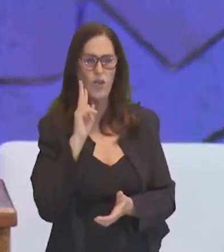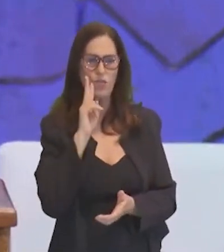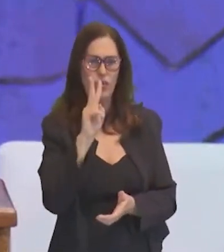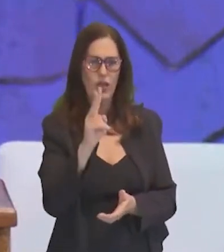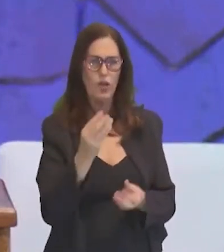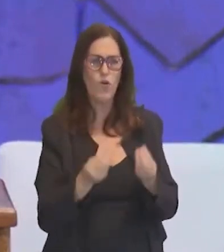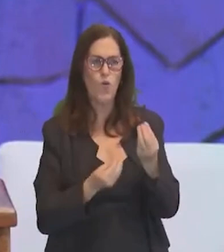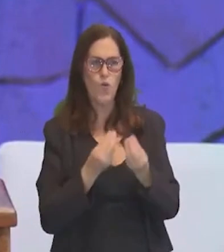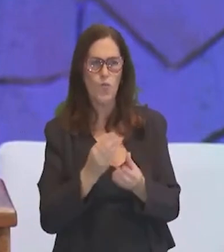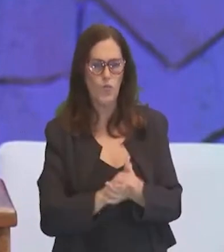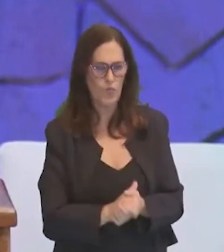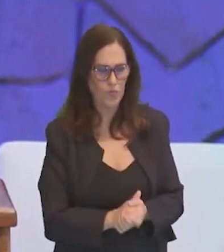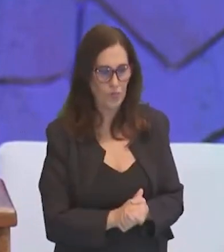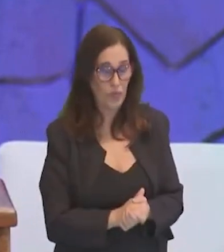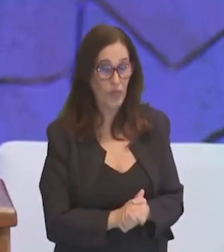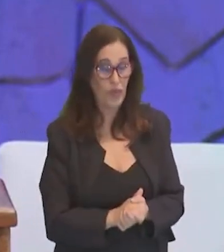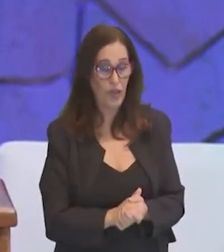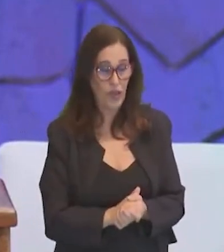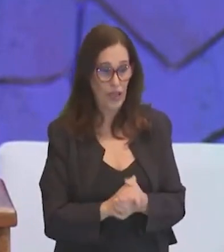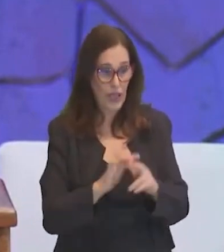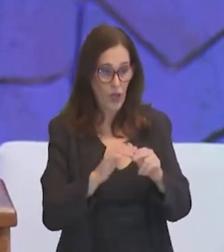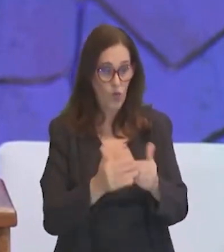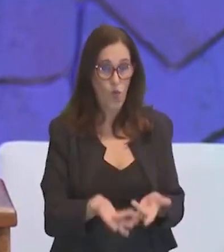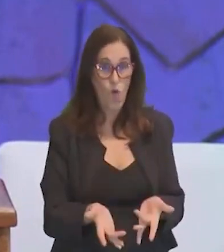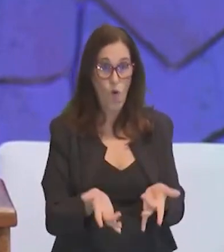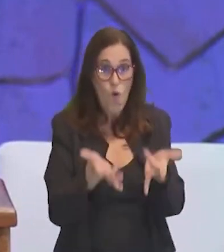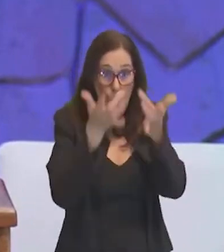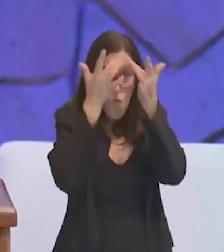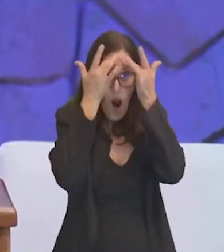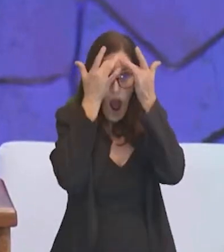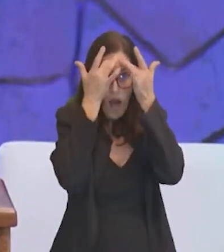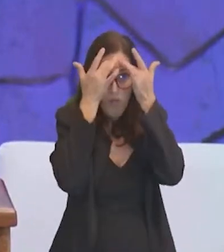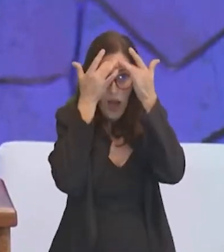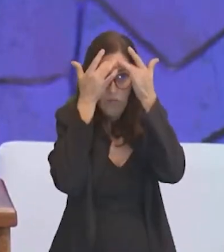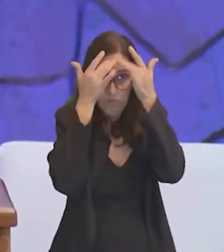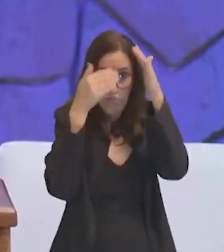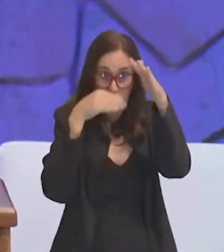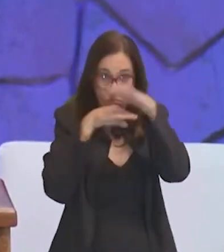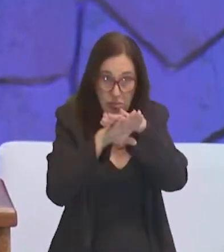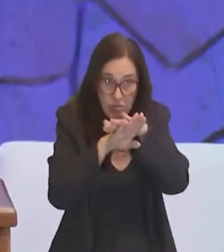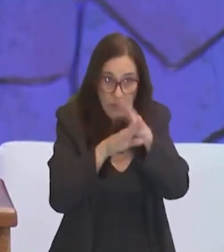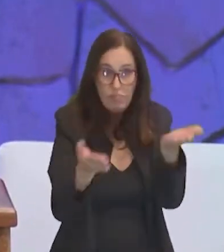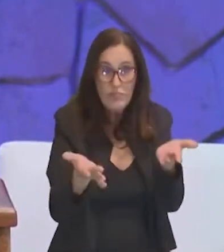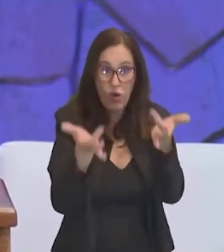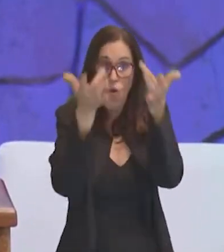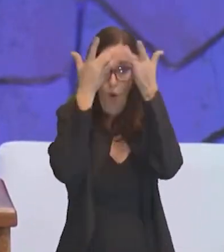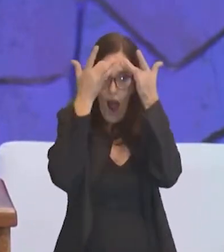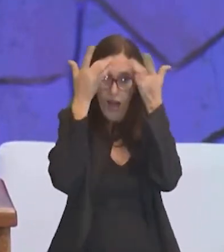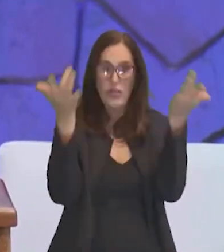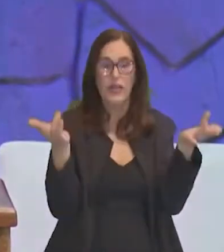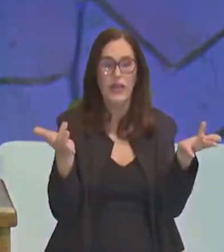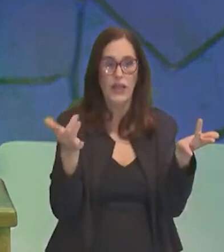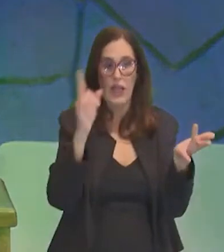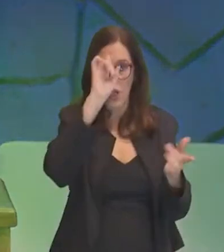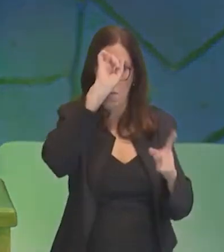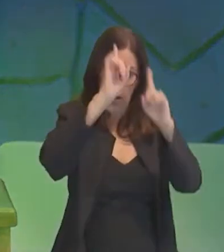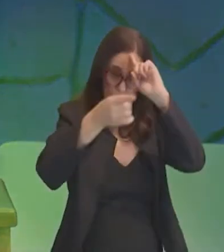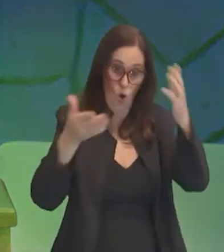maneira: portanto, guardem os mandamentos que hoje lhes ordeno, para que vocês